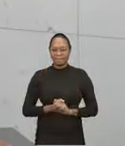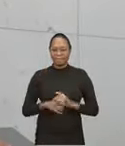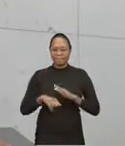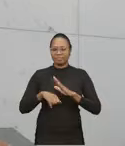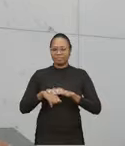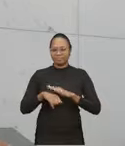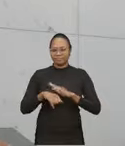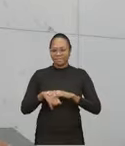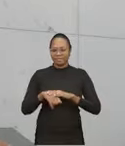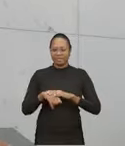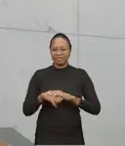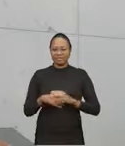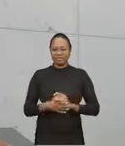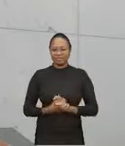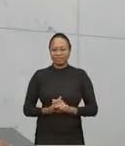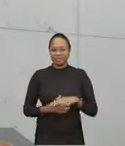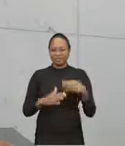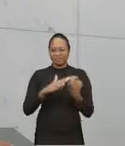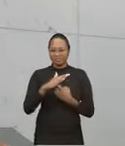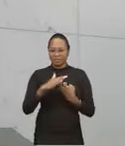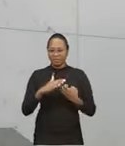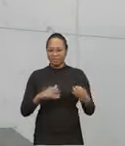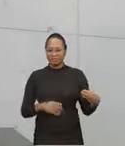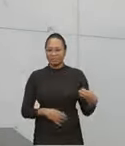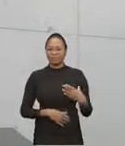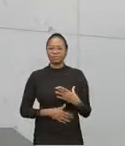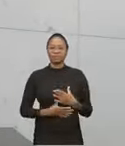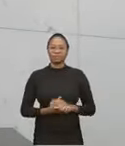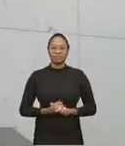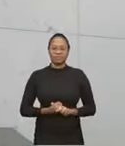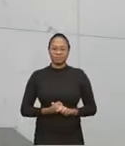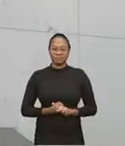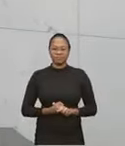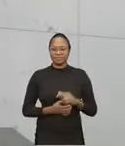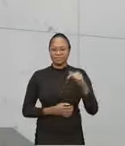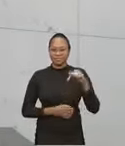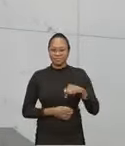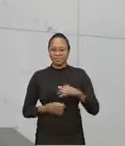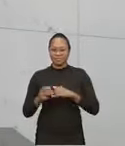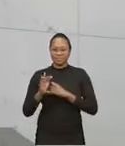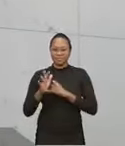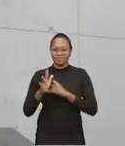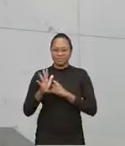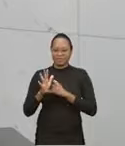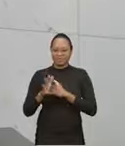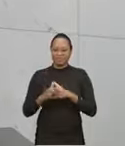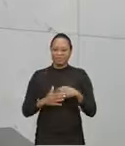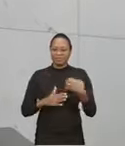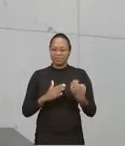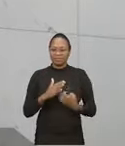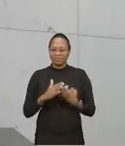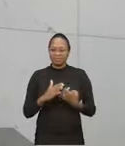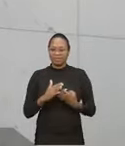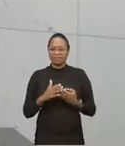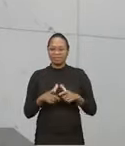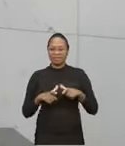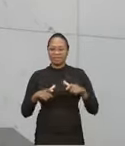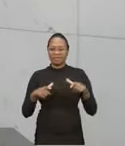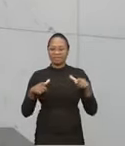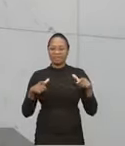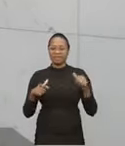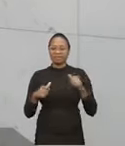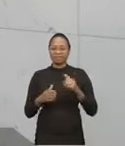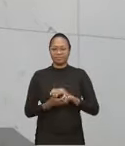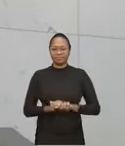agregar novas empresas, novos empreendimentos aqui para a nossa cidade, para que de fato o emprego venha a crescer. Então passou